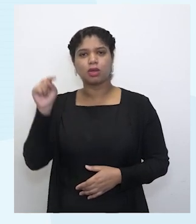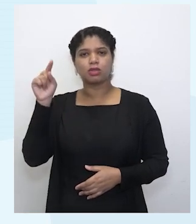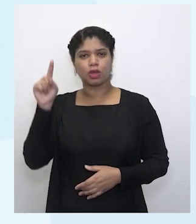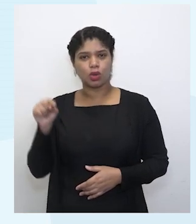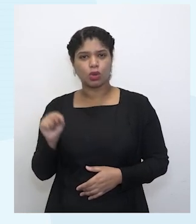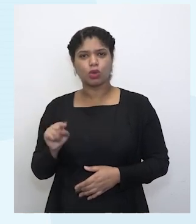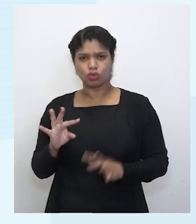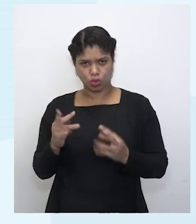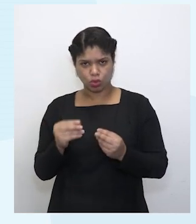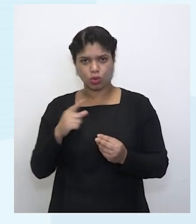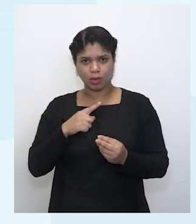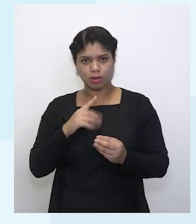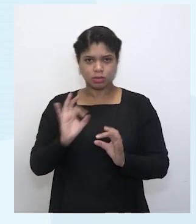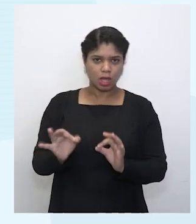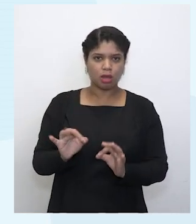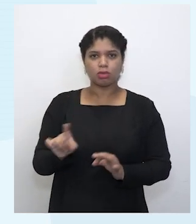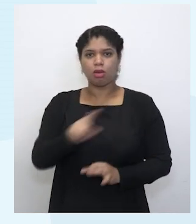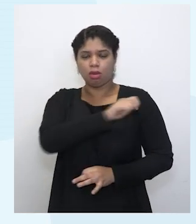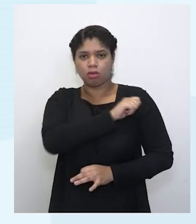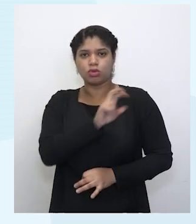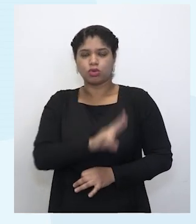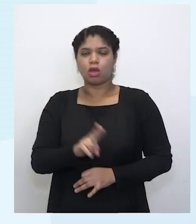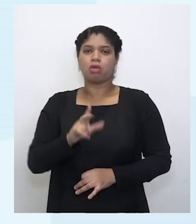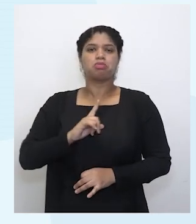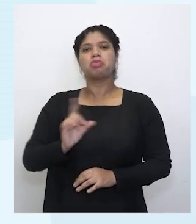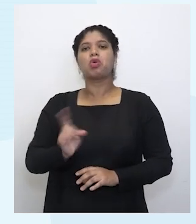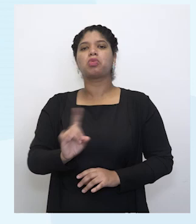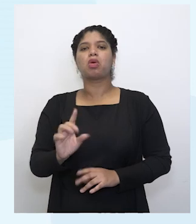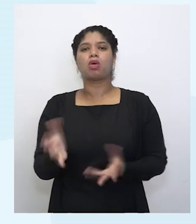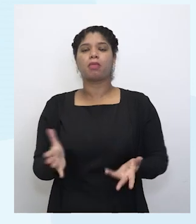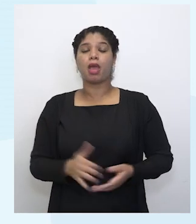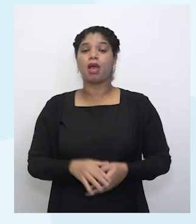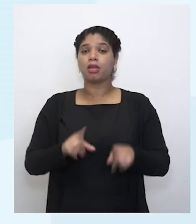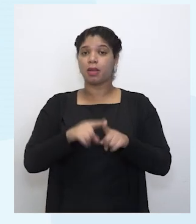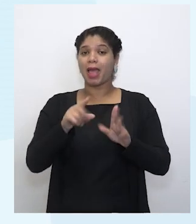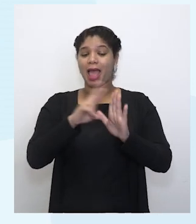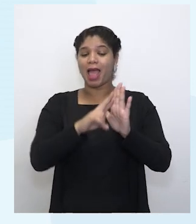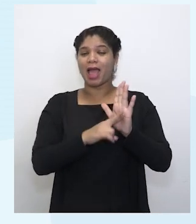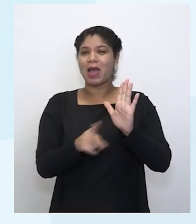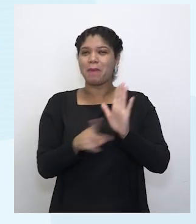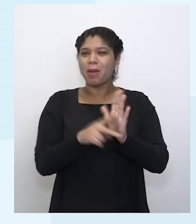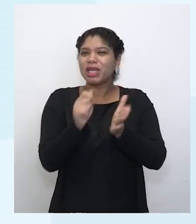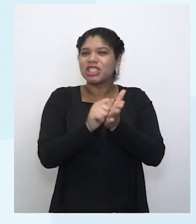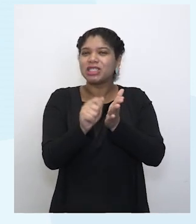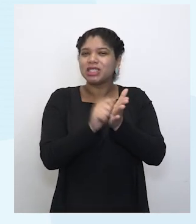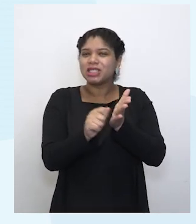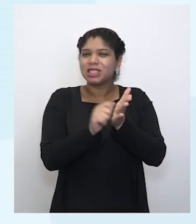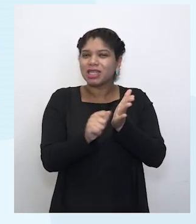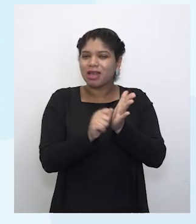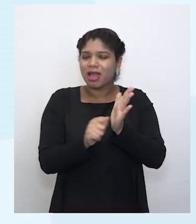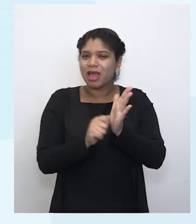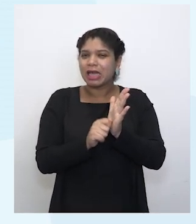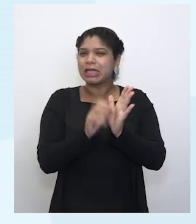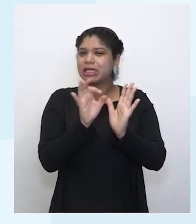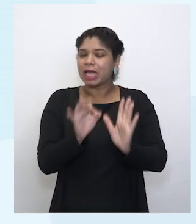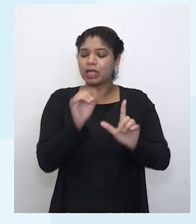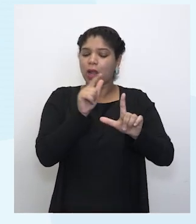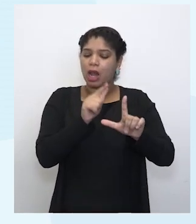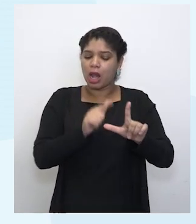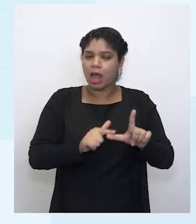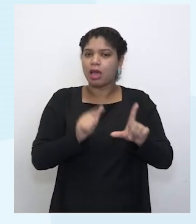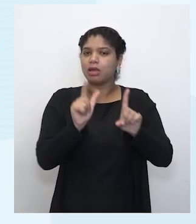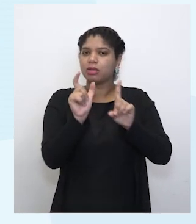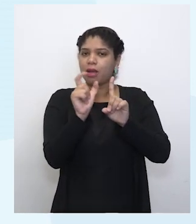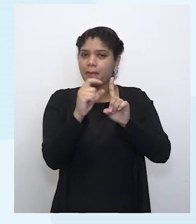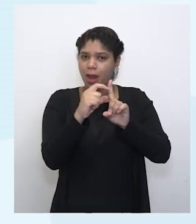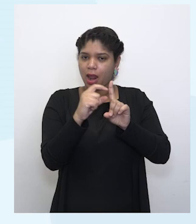depois ele levou em consideração os seus conhecimentos sobre as regras ortográficas. Então, são todos esses os